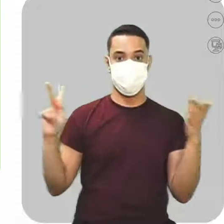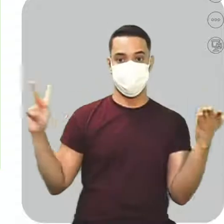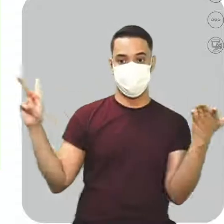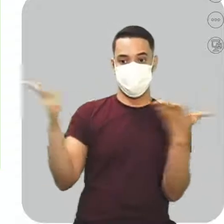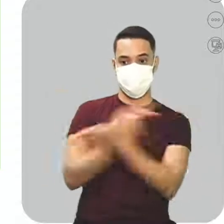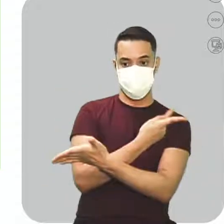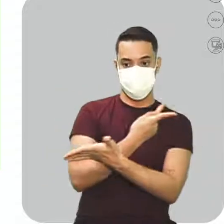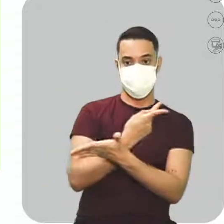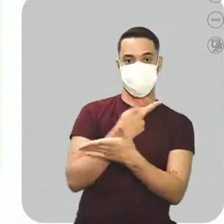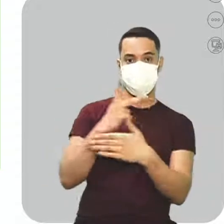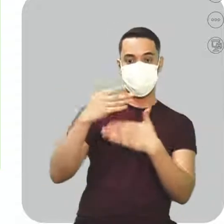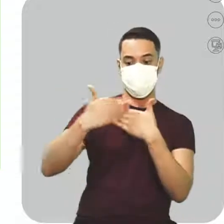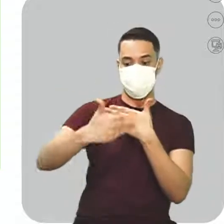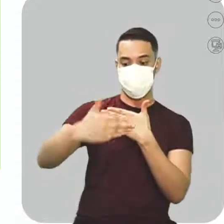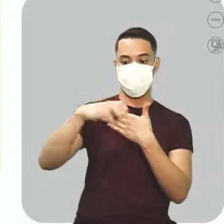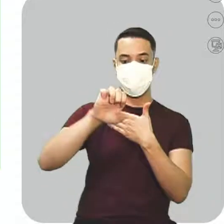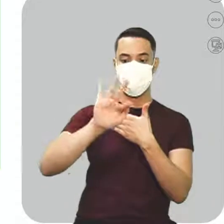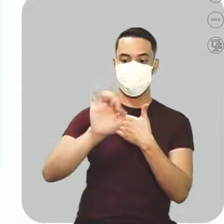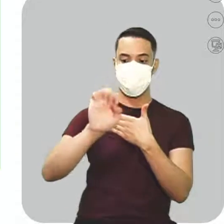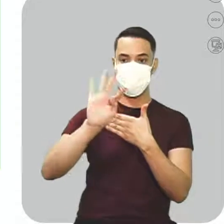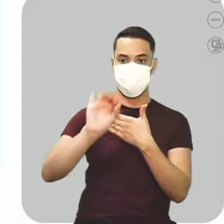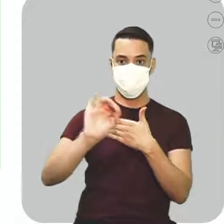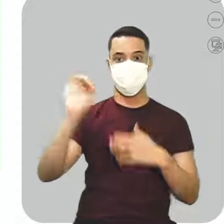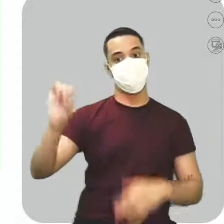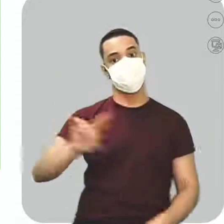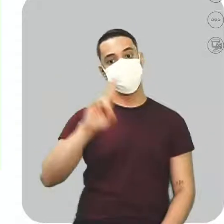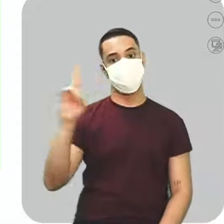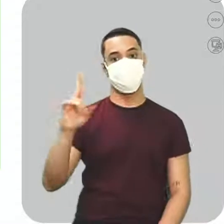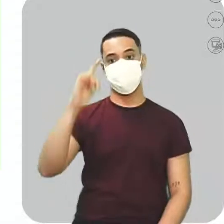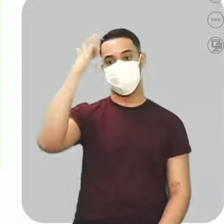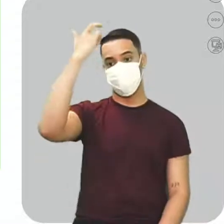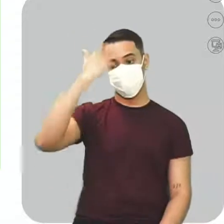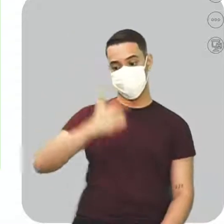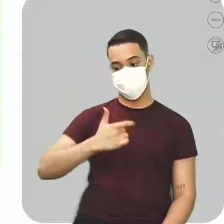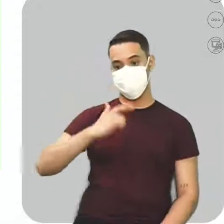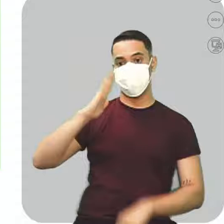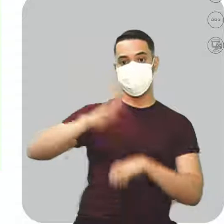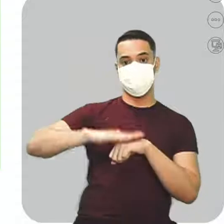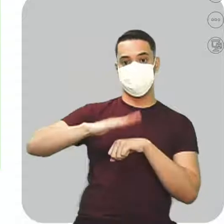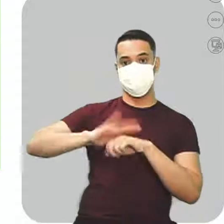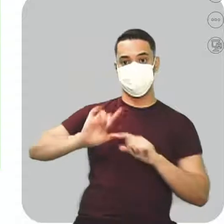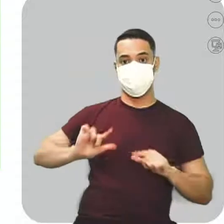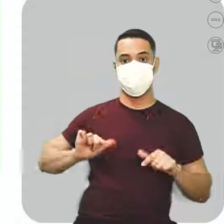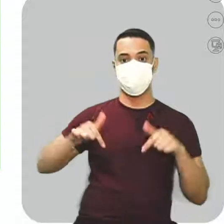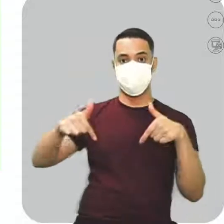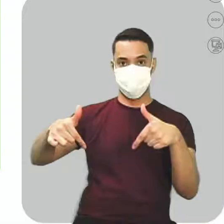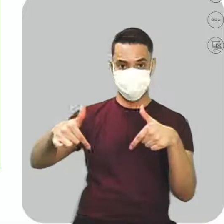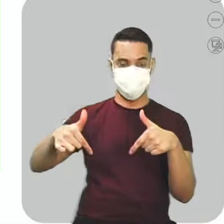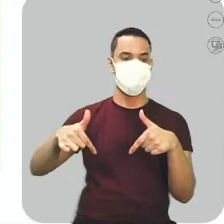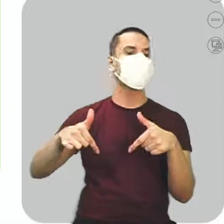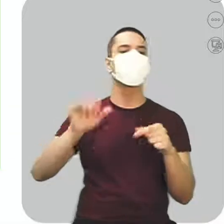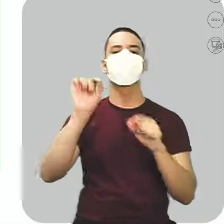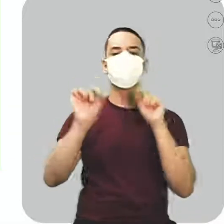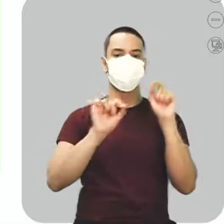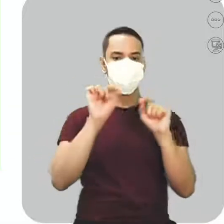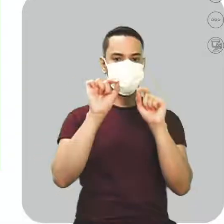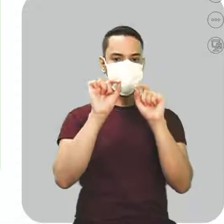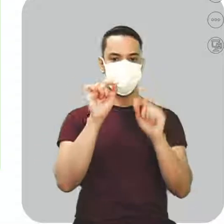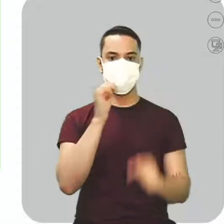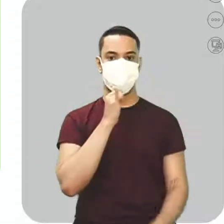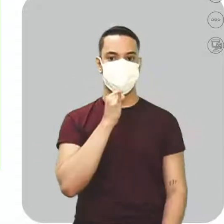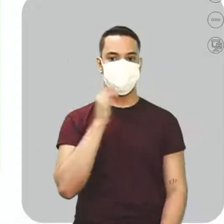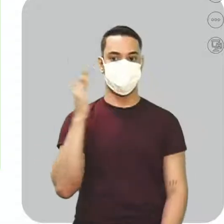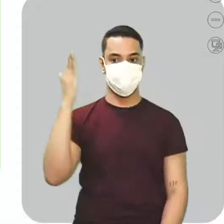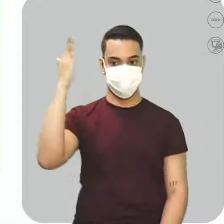causa e efeito ou de pessoa e ato. O que a gente colocou aqui?